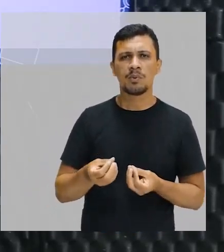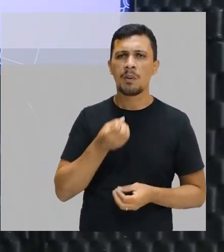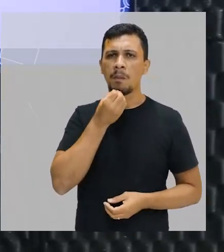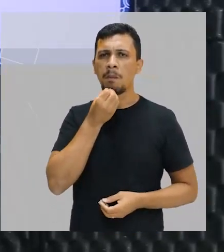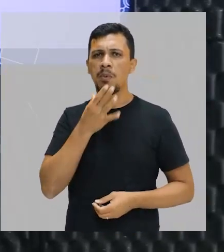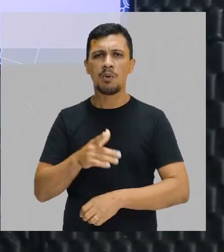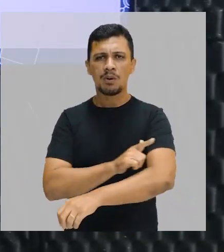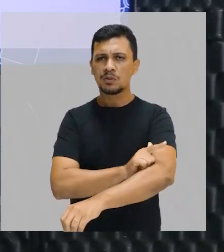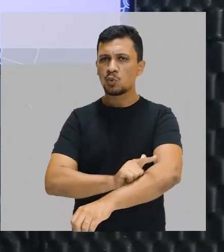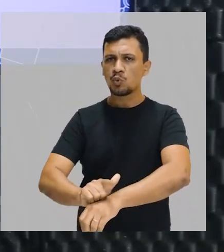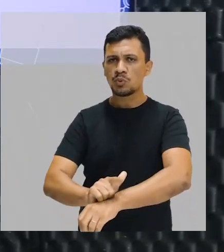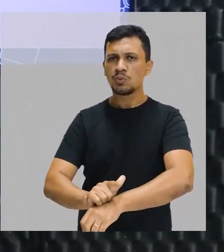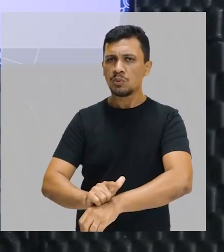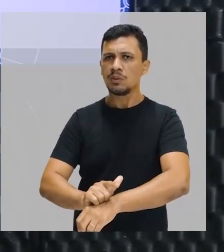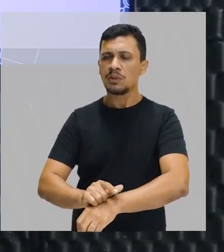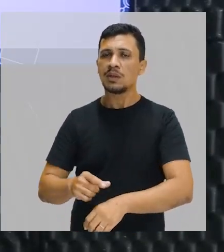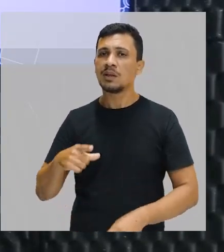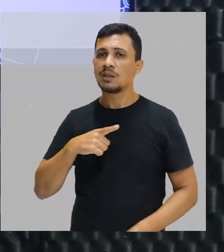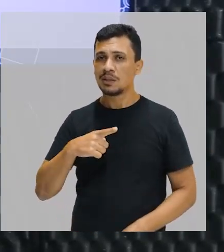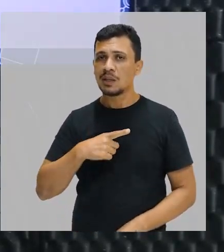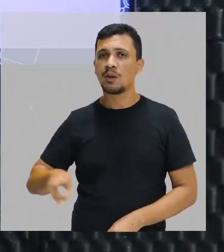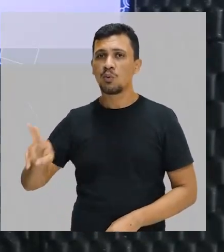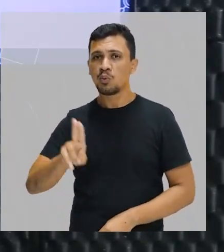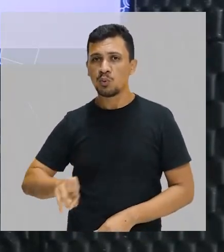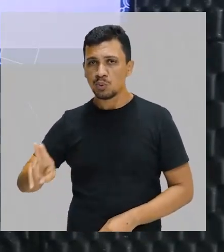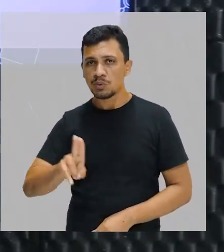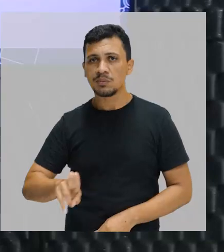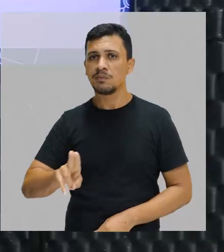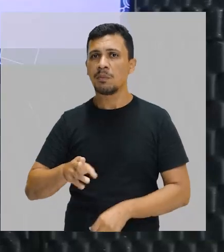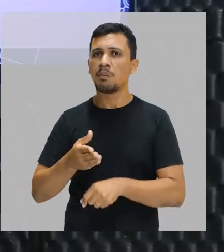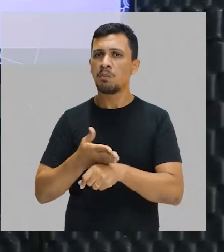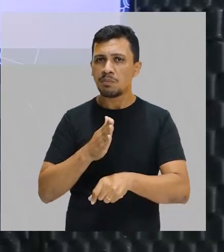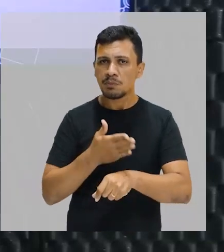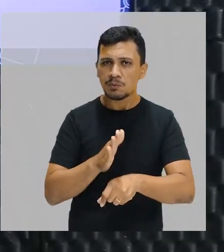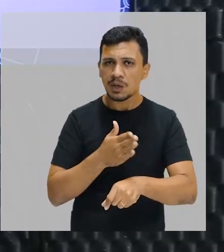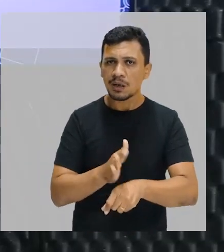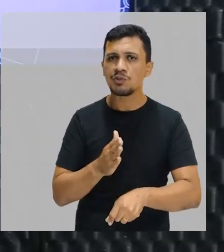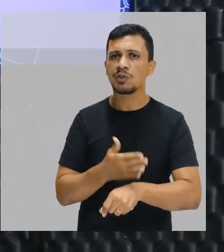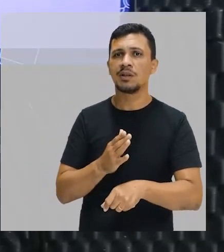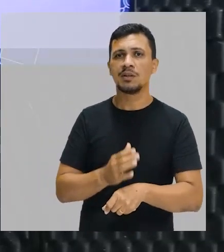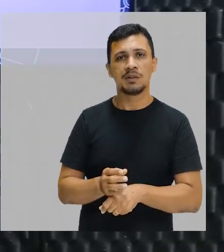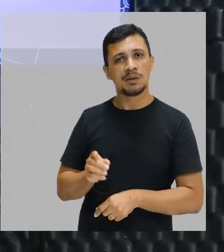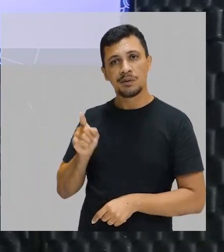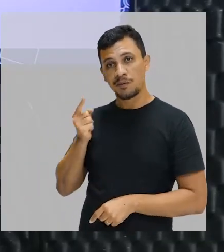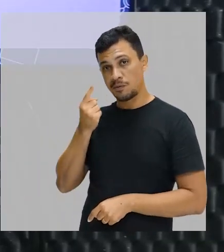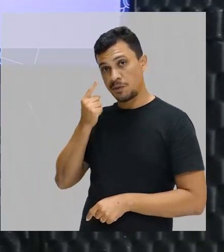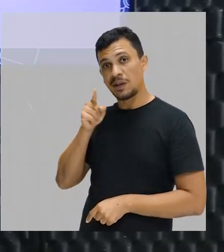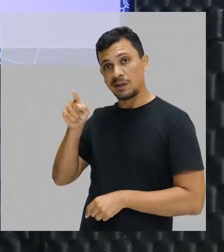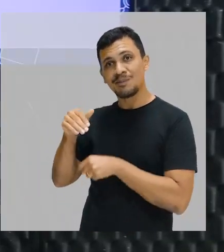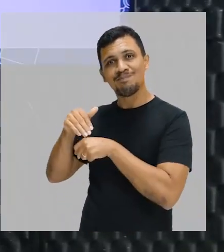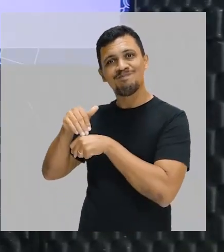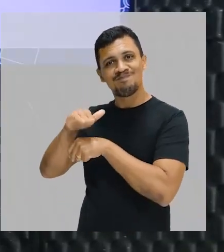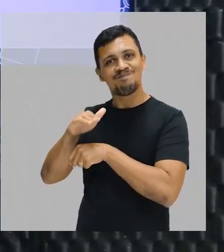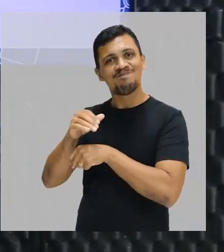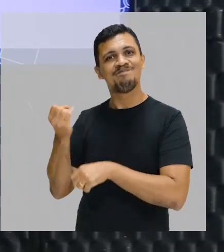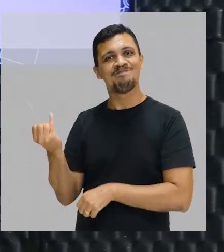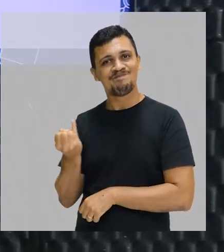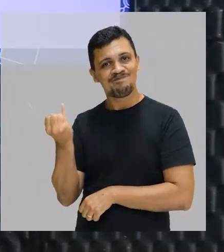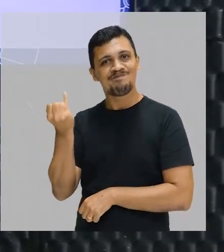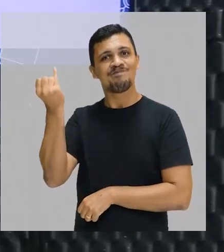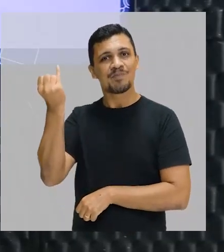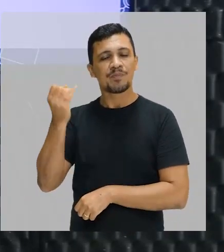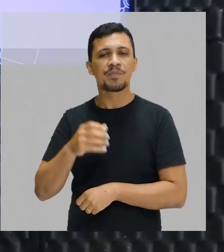condutas úteis, pragmáticas, práticas. Bem aqui já está uma grande dica para você. Olha só. A ética